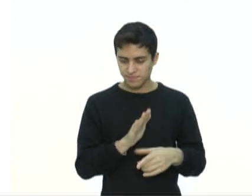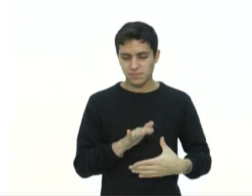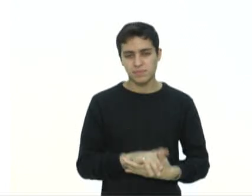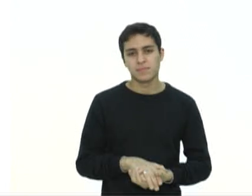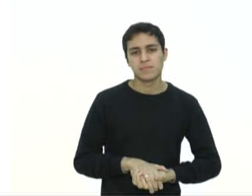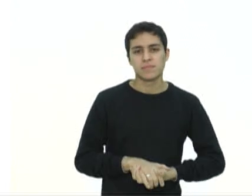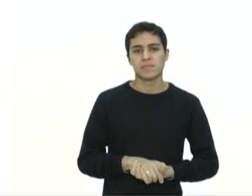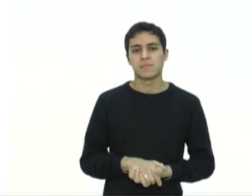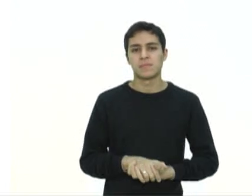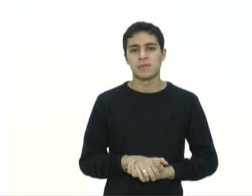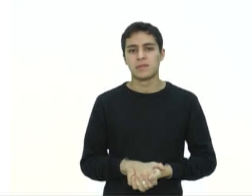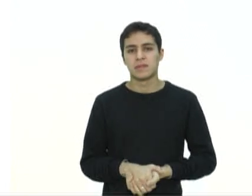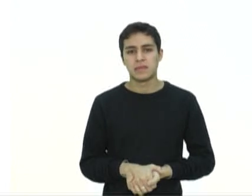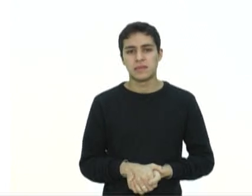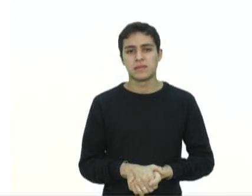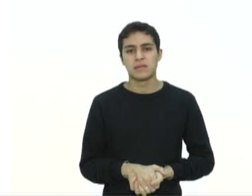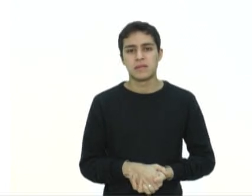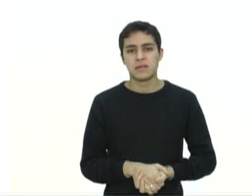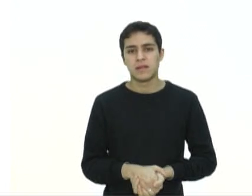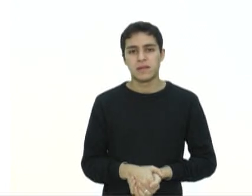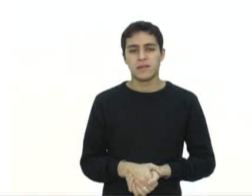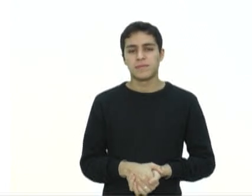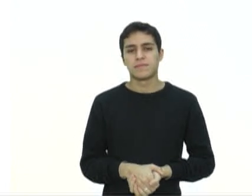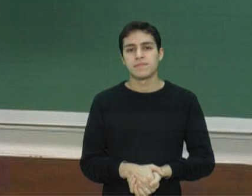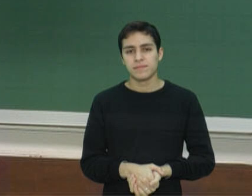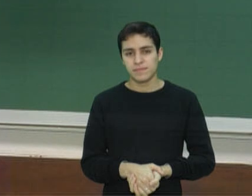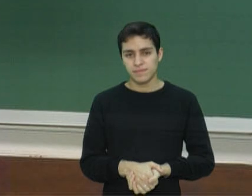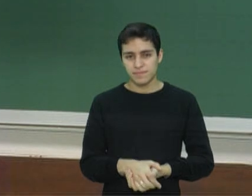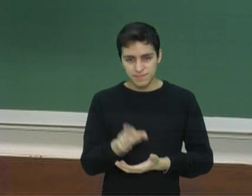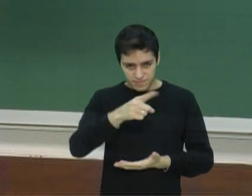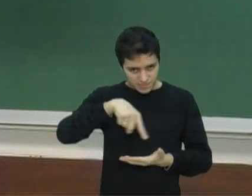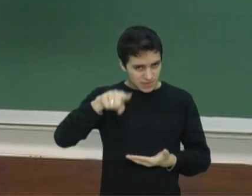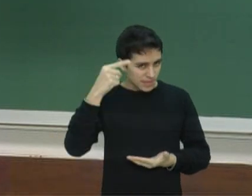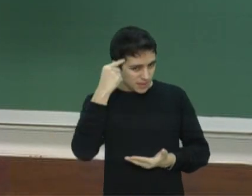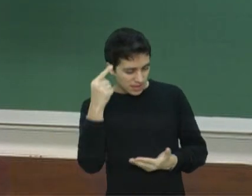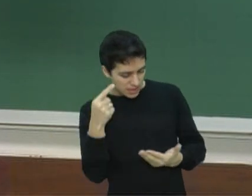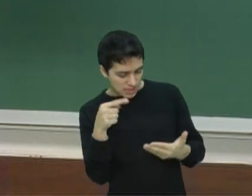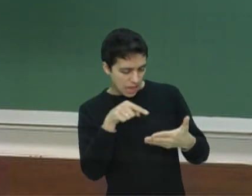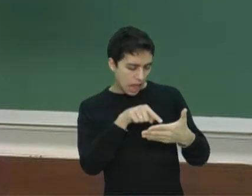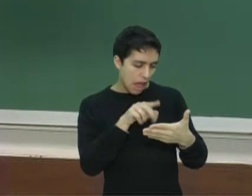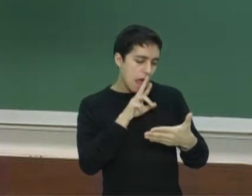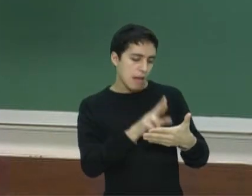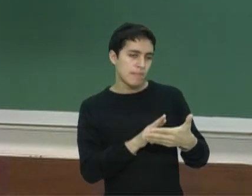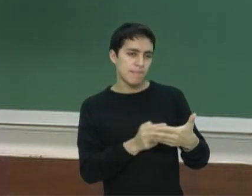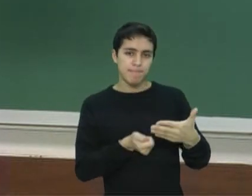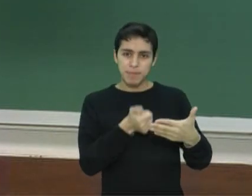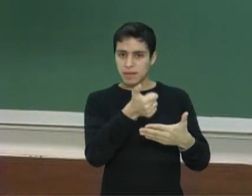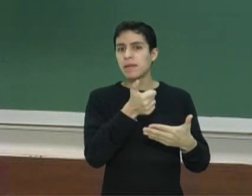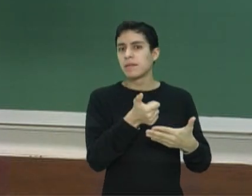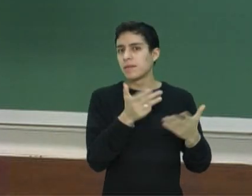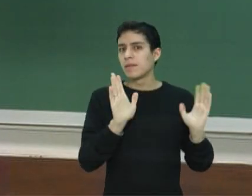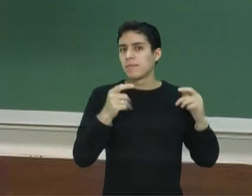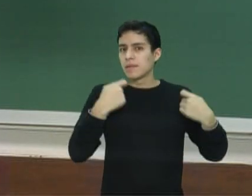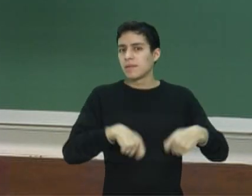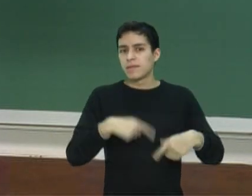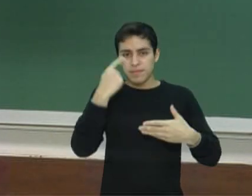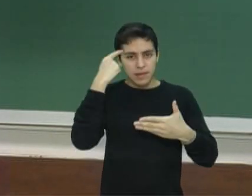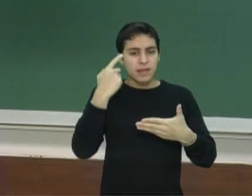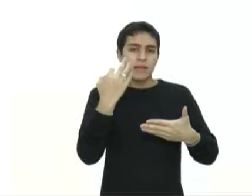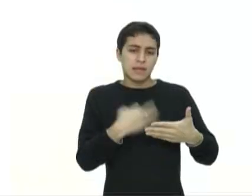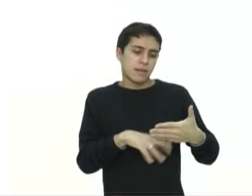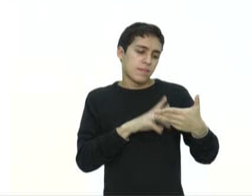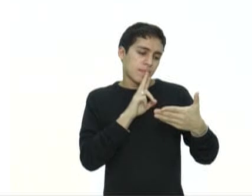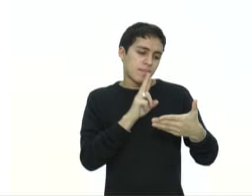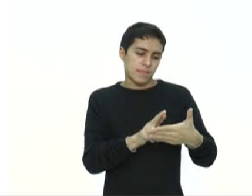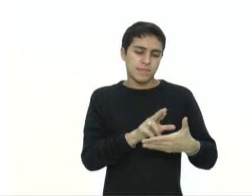têm diferentes significados, tá? Pense para não se confundir e responder corretamente. E em